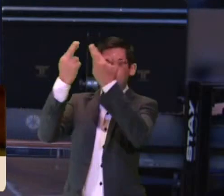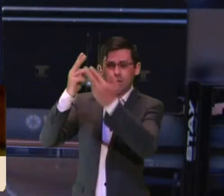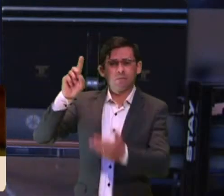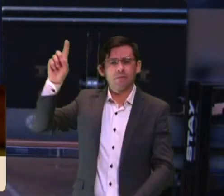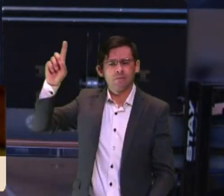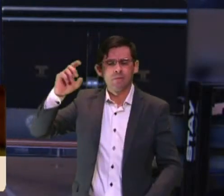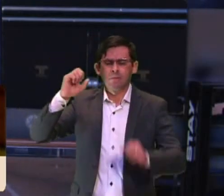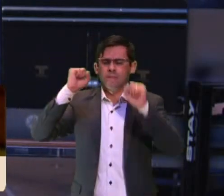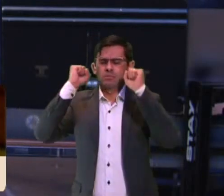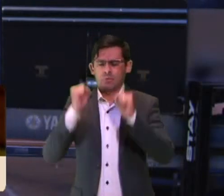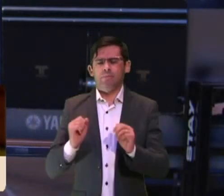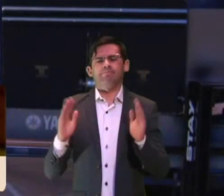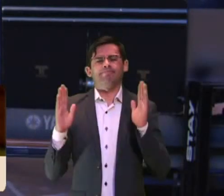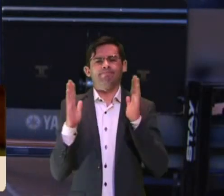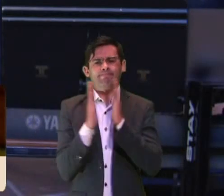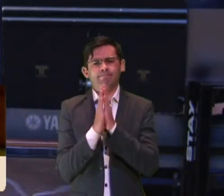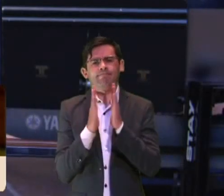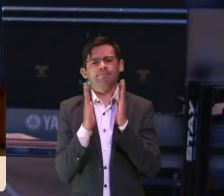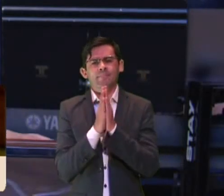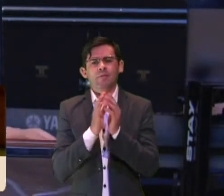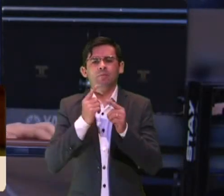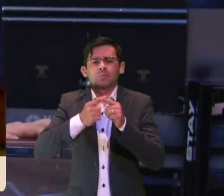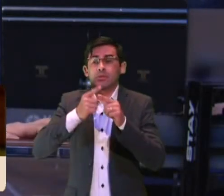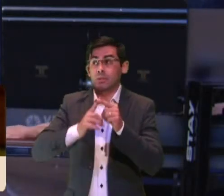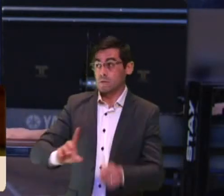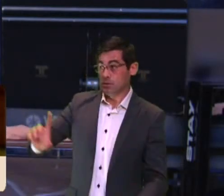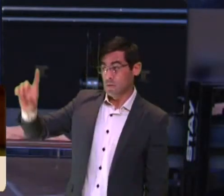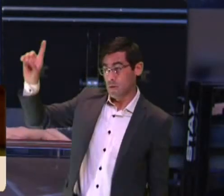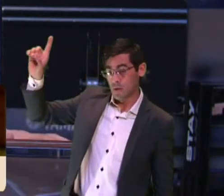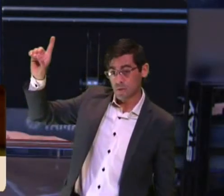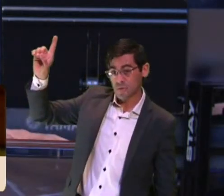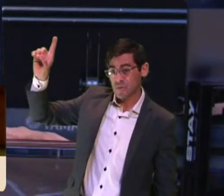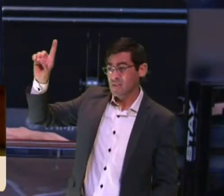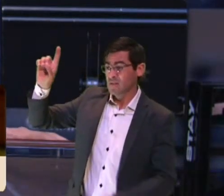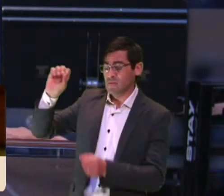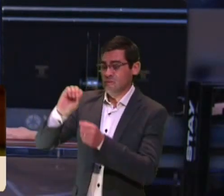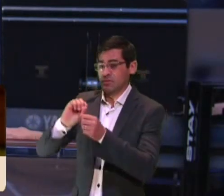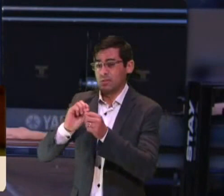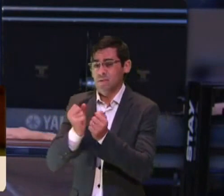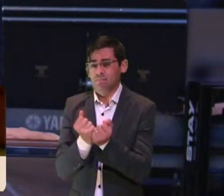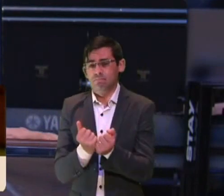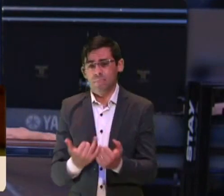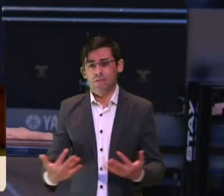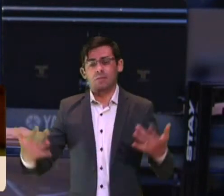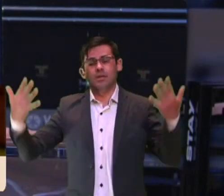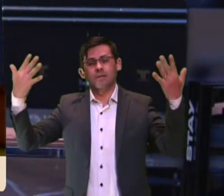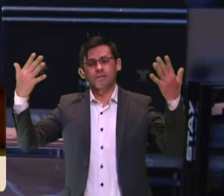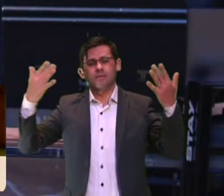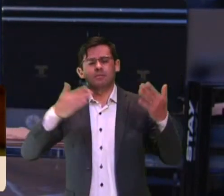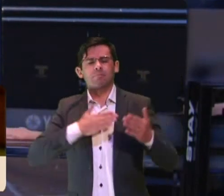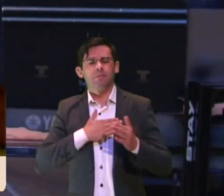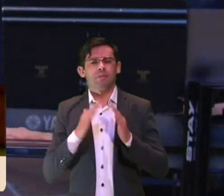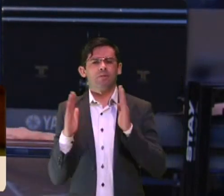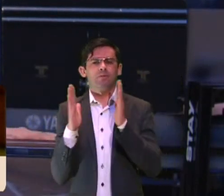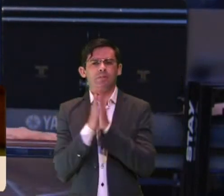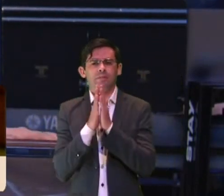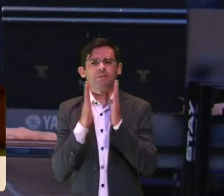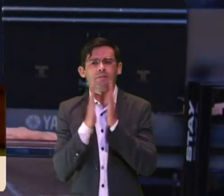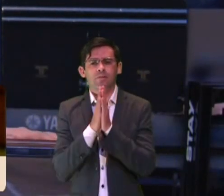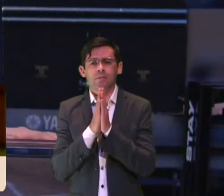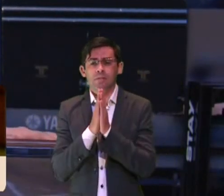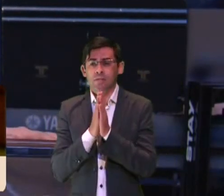Podemos orar assim. O nosso Deus é um Deus de milagres. A minha oração é que o seu coração